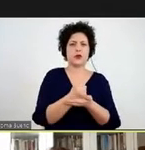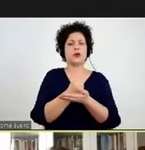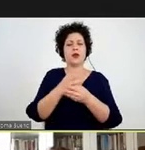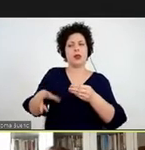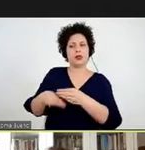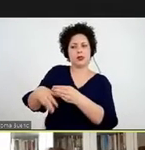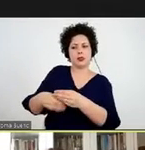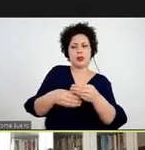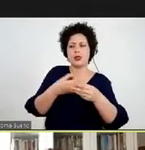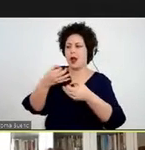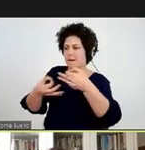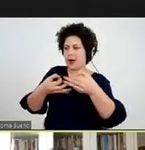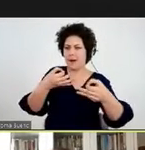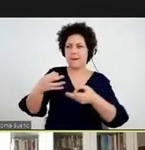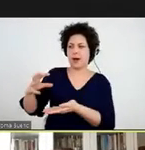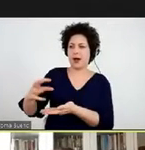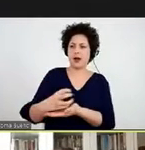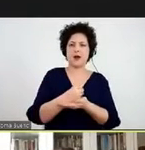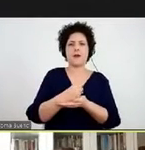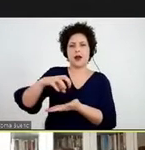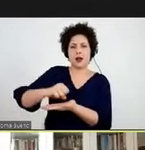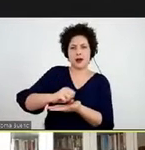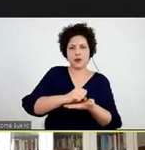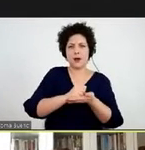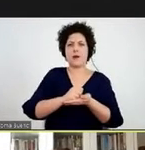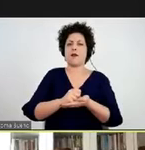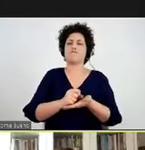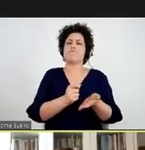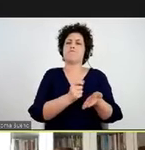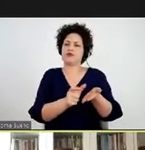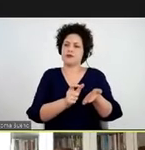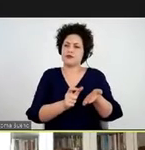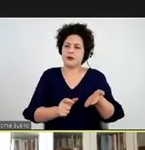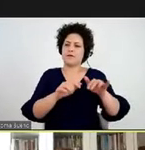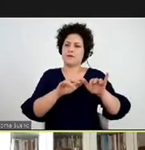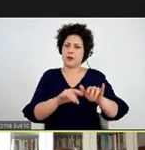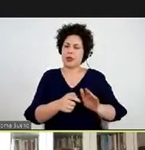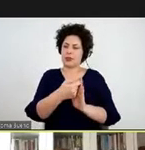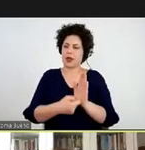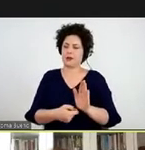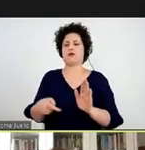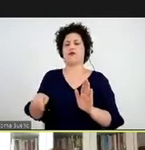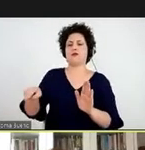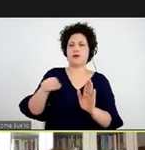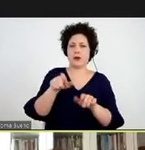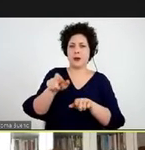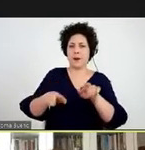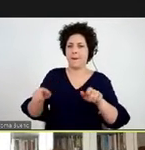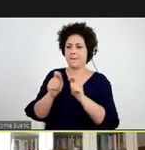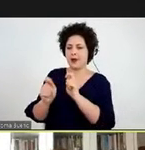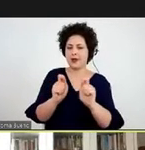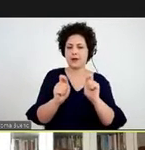de depoimentos gravados e transcritos dos participantes, nós conseguimos ter